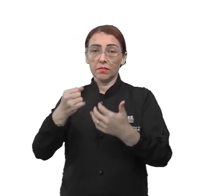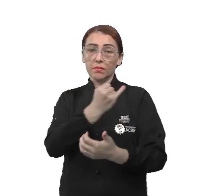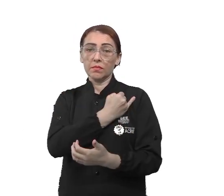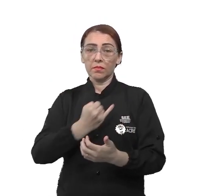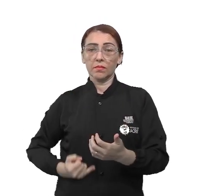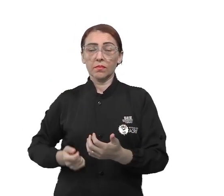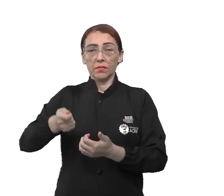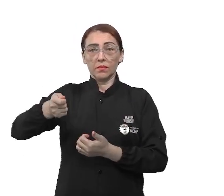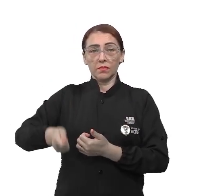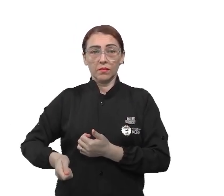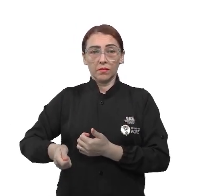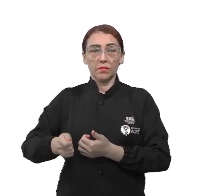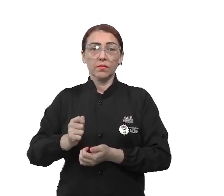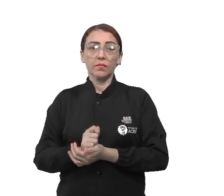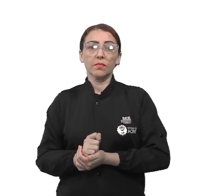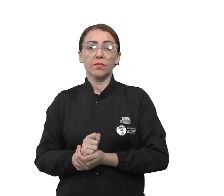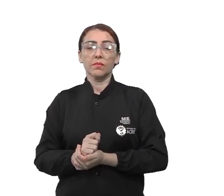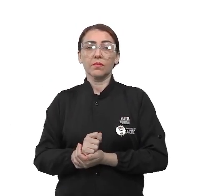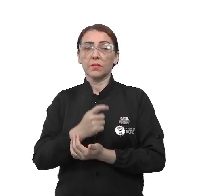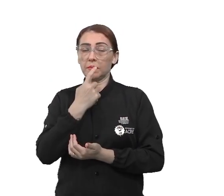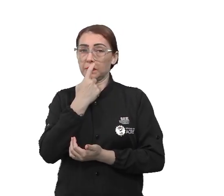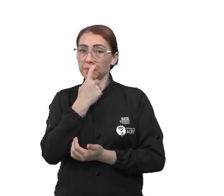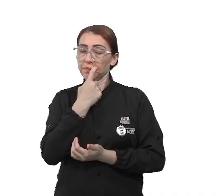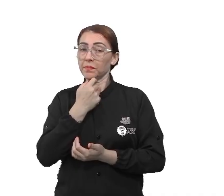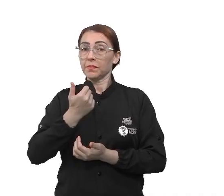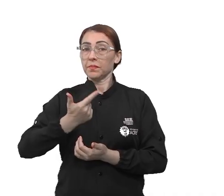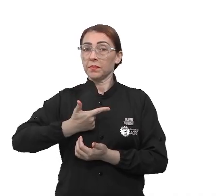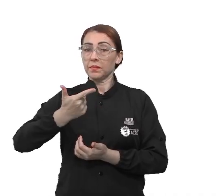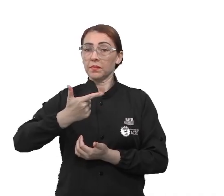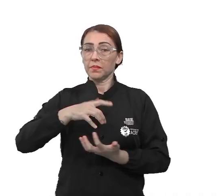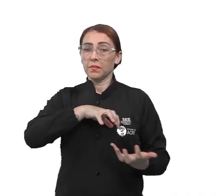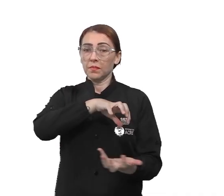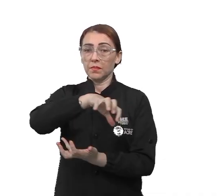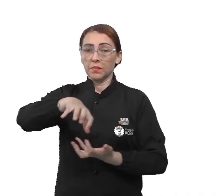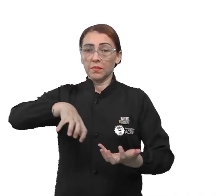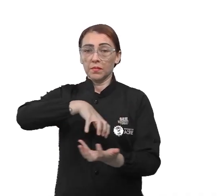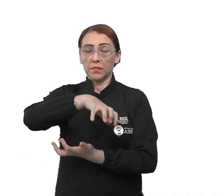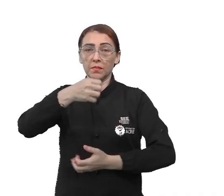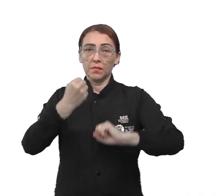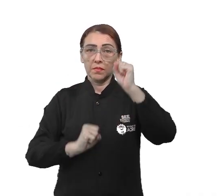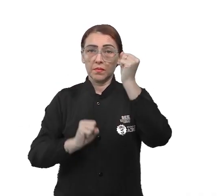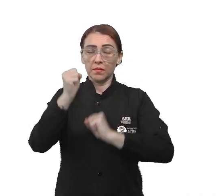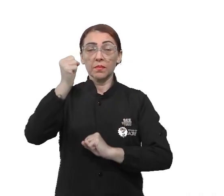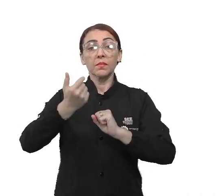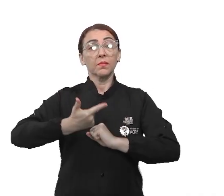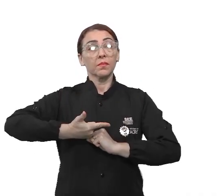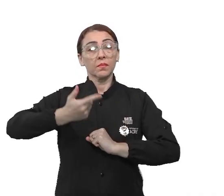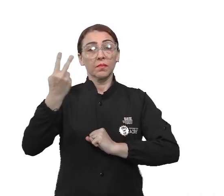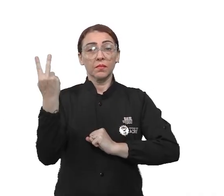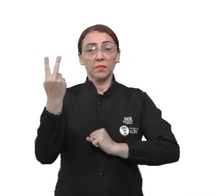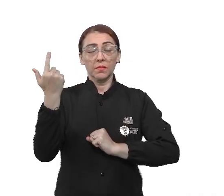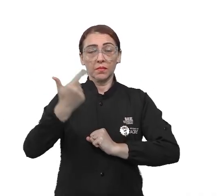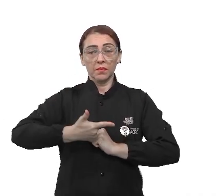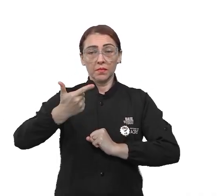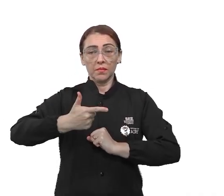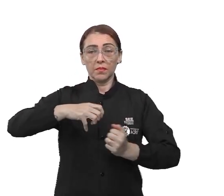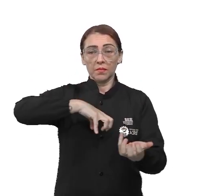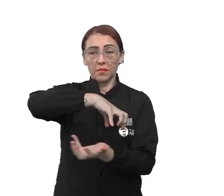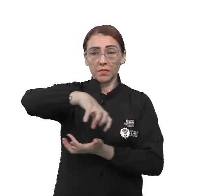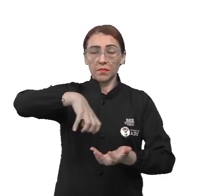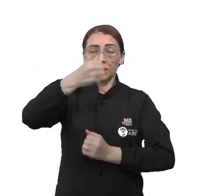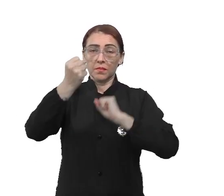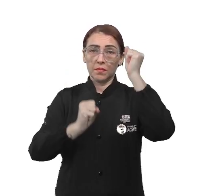imperialismo. E está imerso aí na segunda Revolução Industrial. Essa segunda Revolução Industrial,